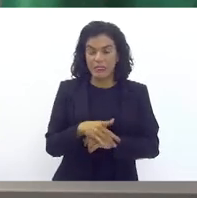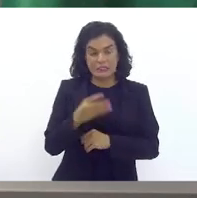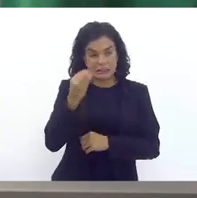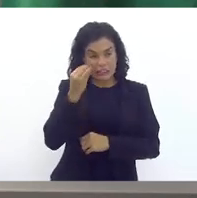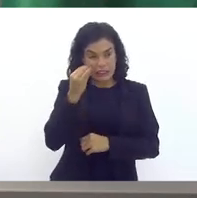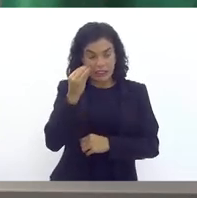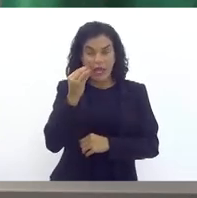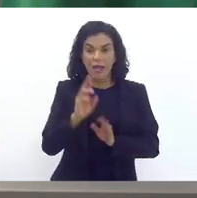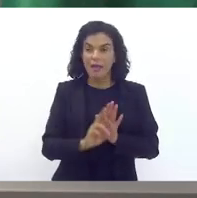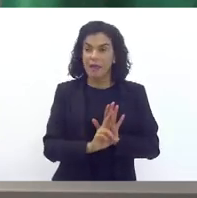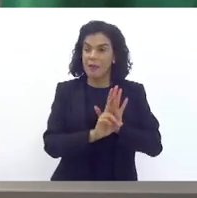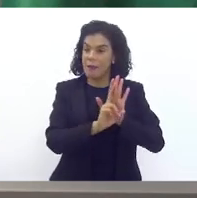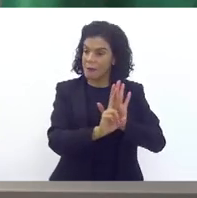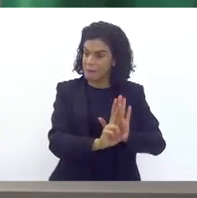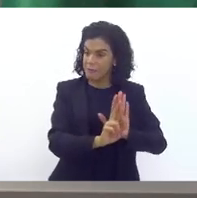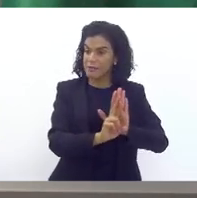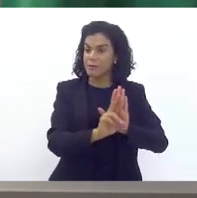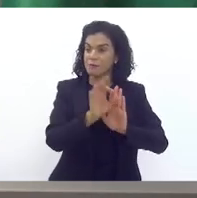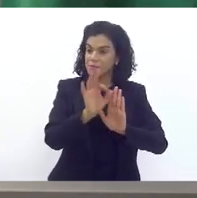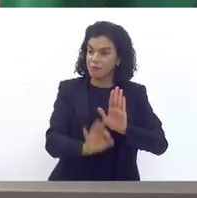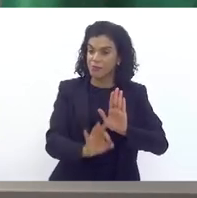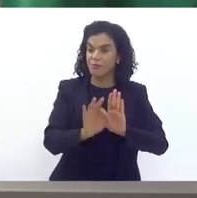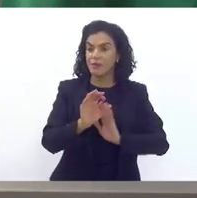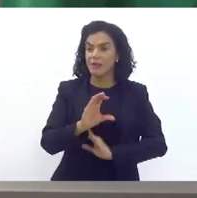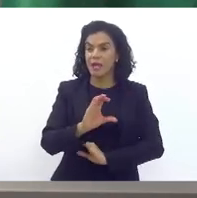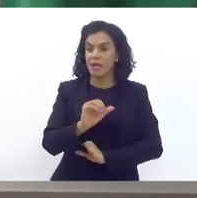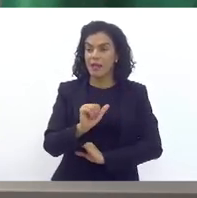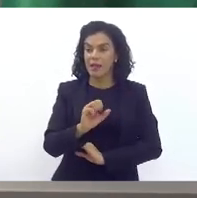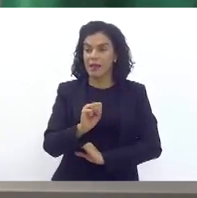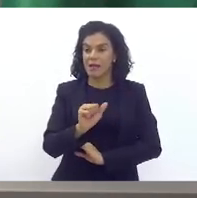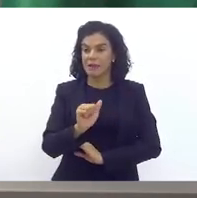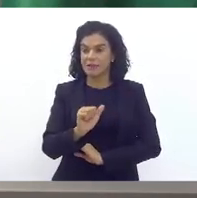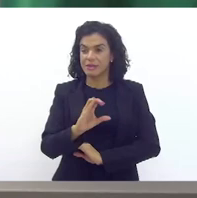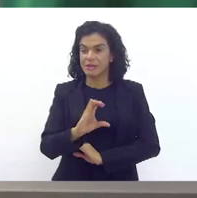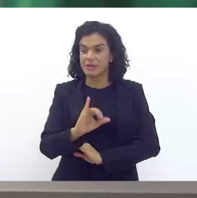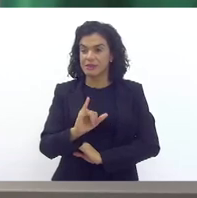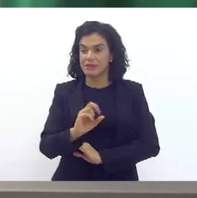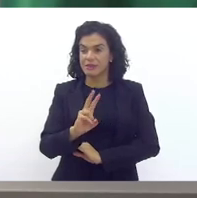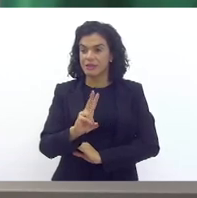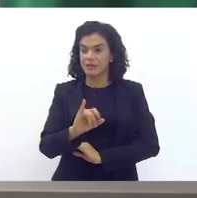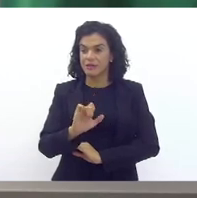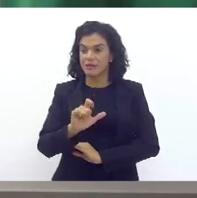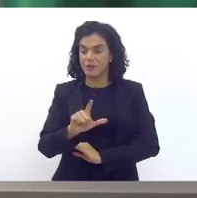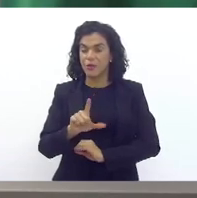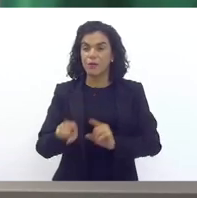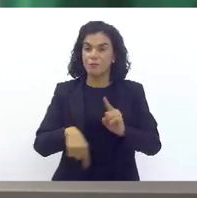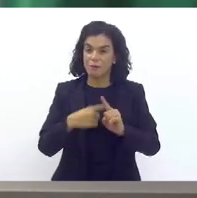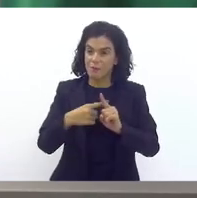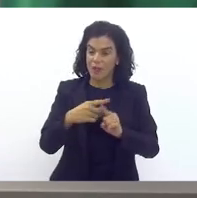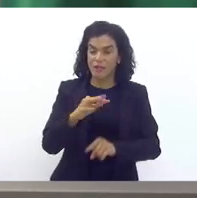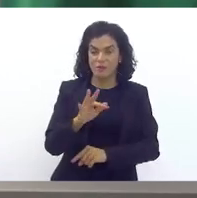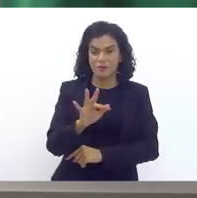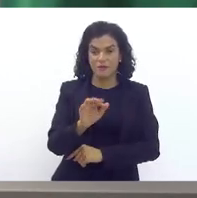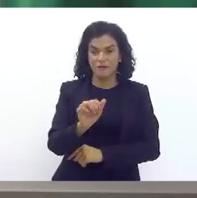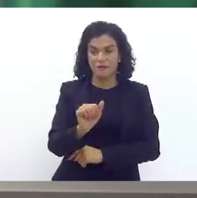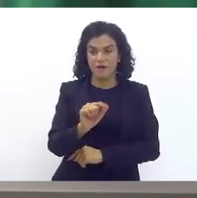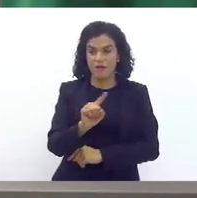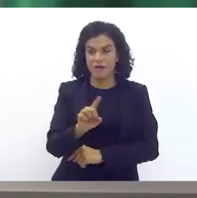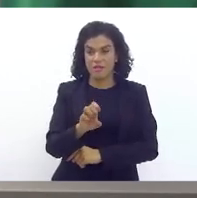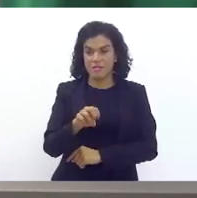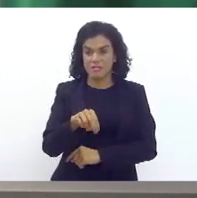tem que ter a representação da Casa Civil e da Fazenda, né, para que as coisas fiquem